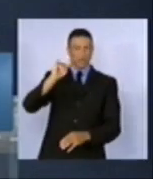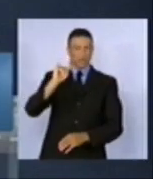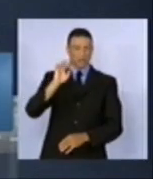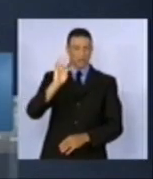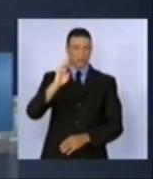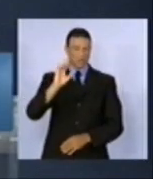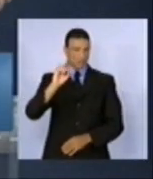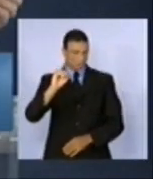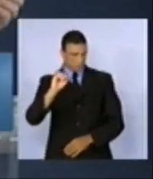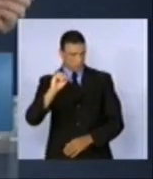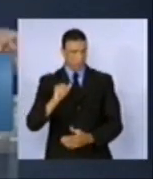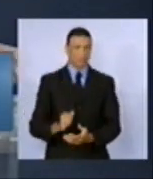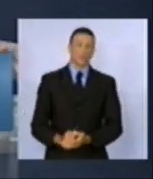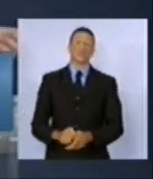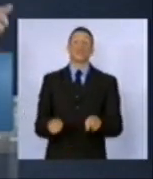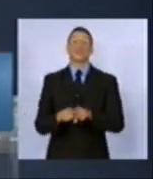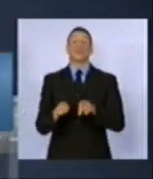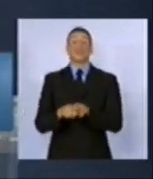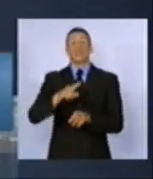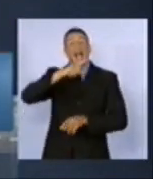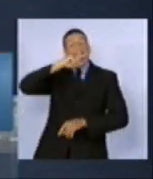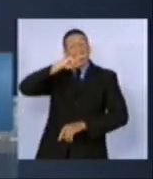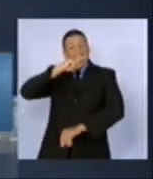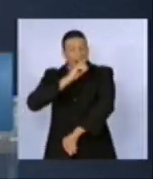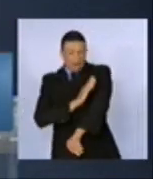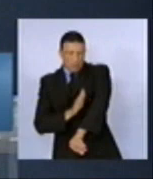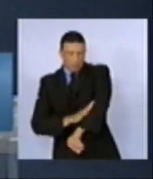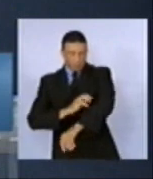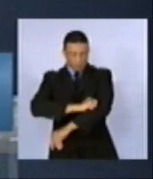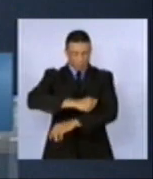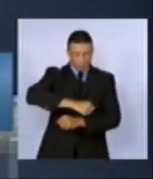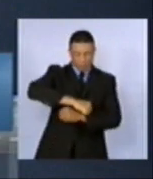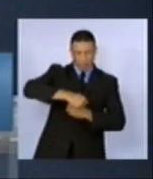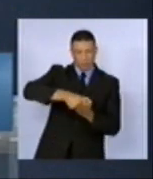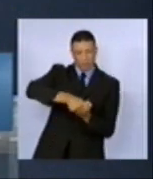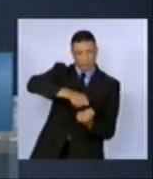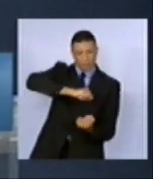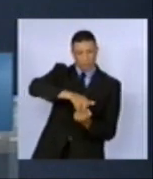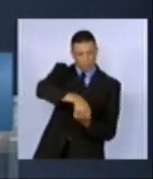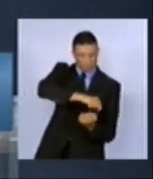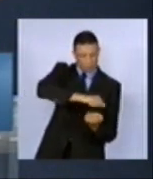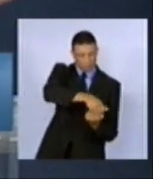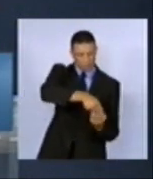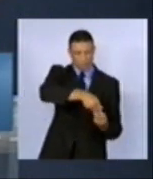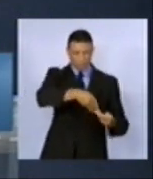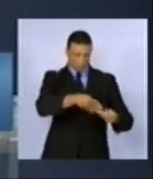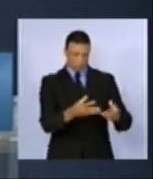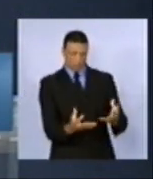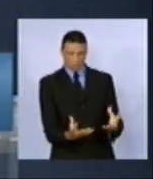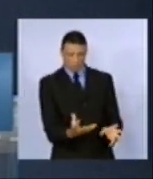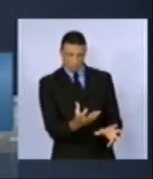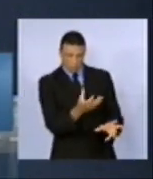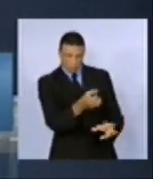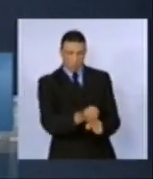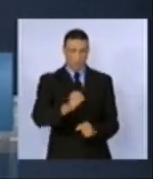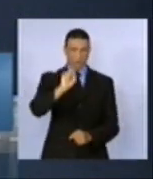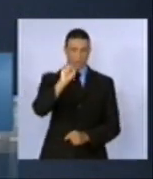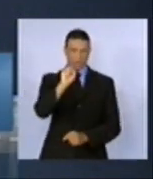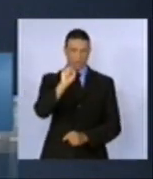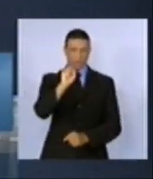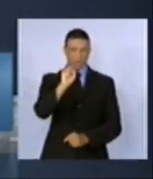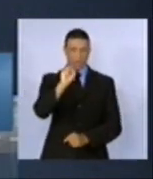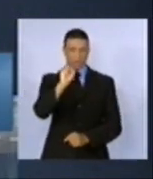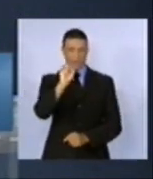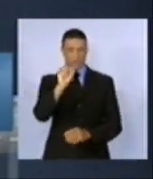p acumular na superfície do solo é normalmente entre 8 15 toneladas depende da ramento